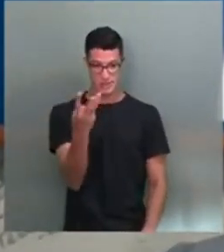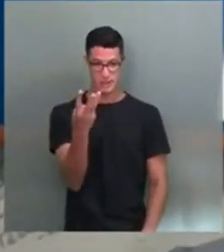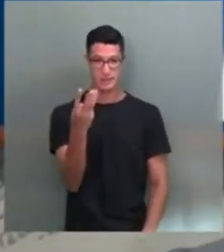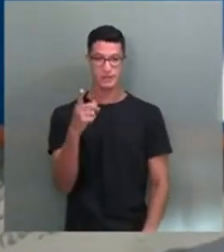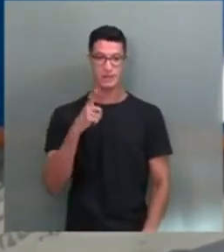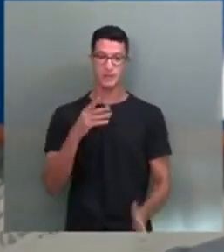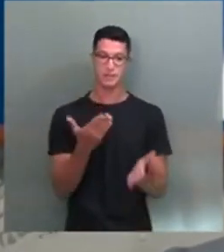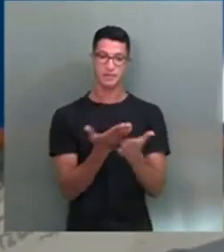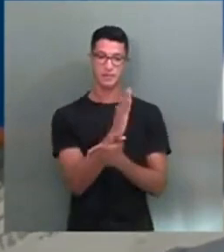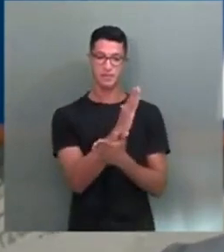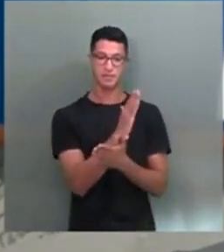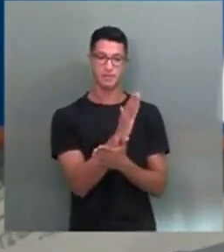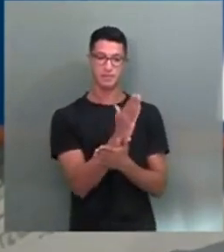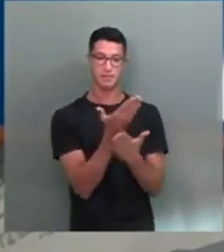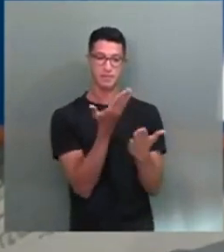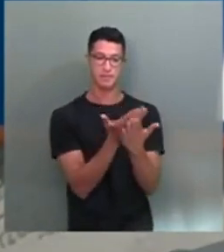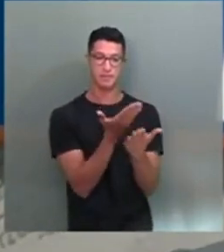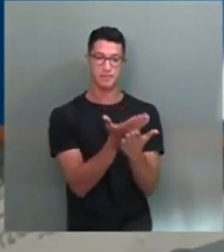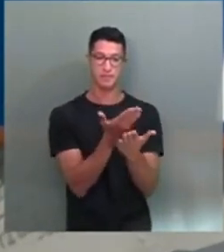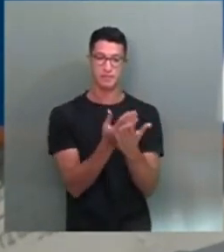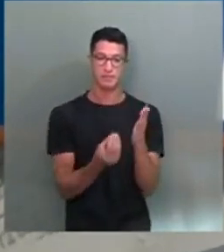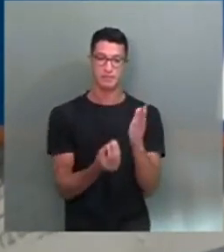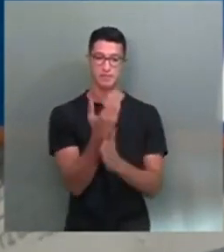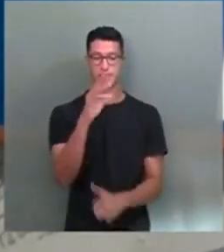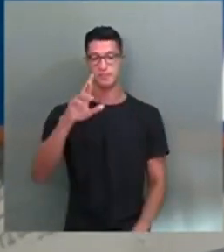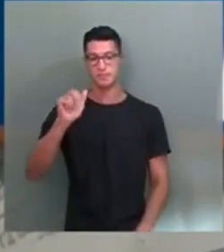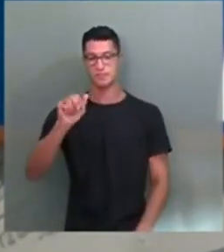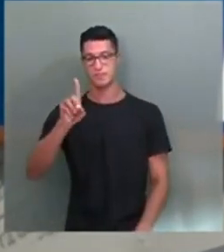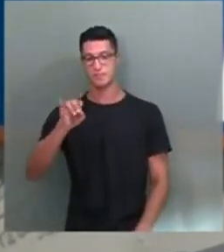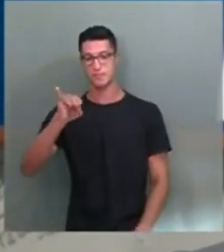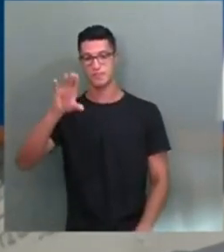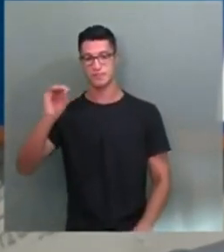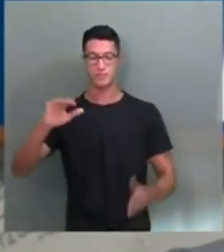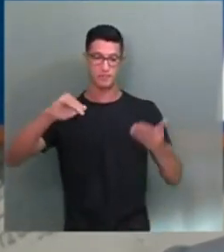havia aprovado os estudos para a criação de uma rádio do Congresso.